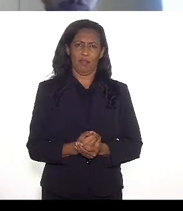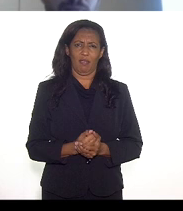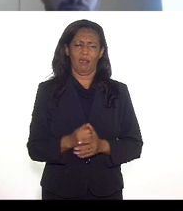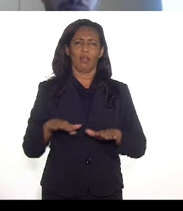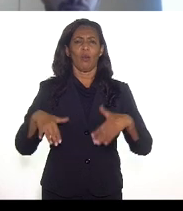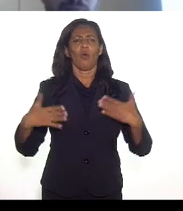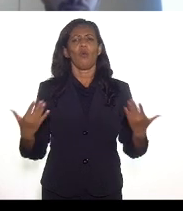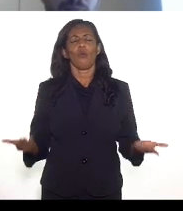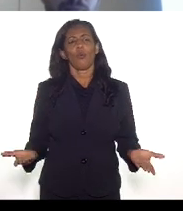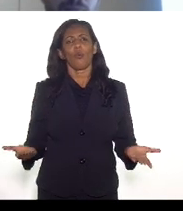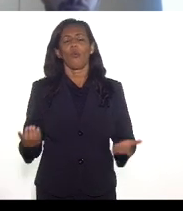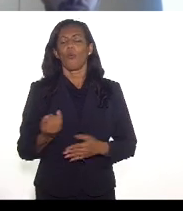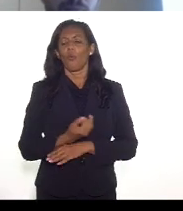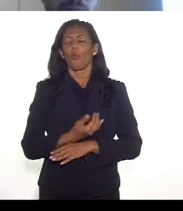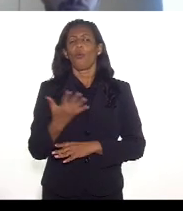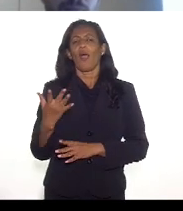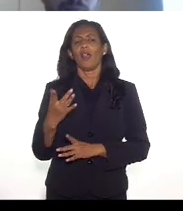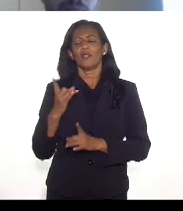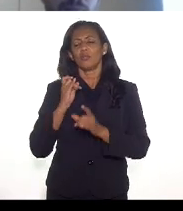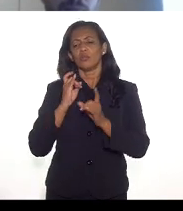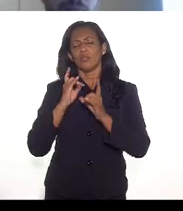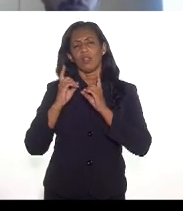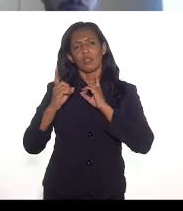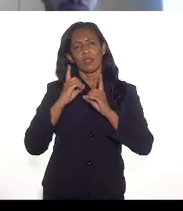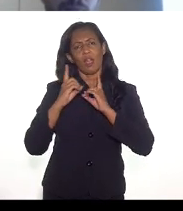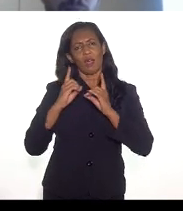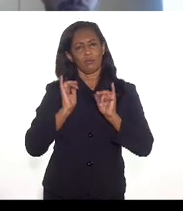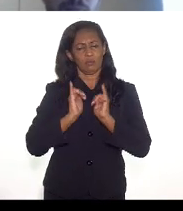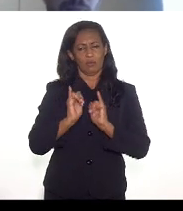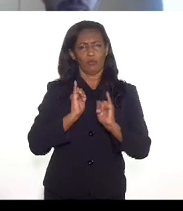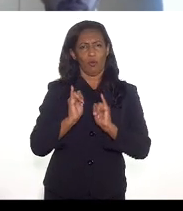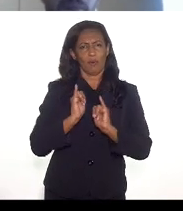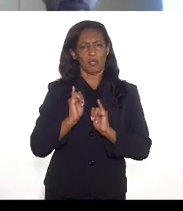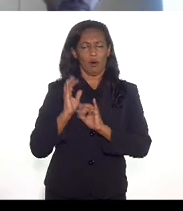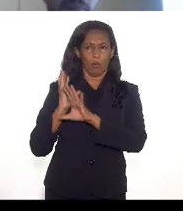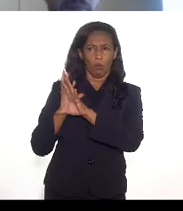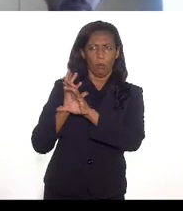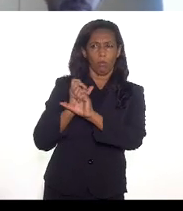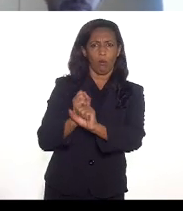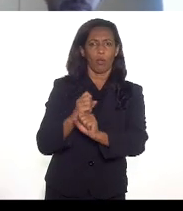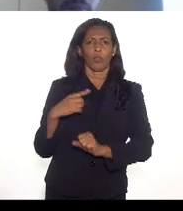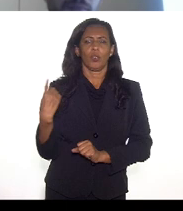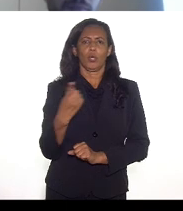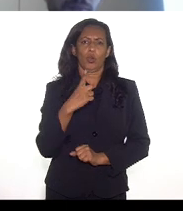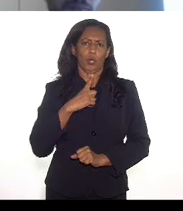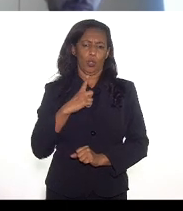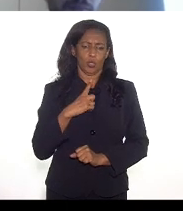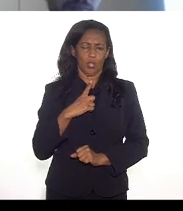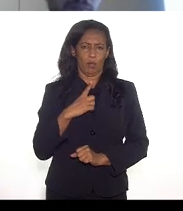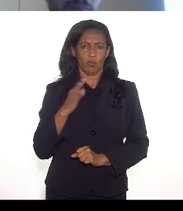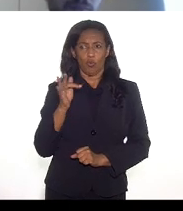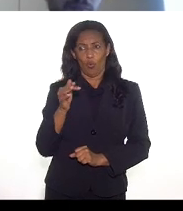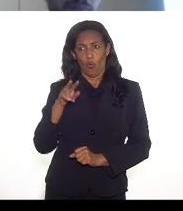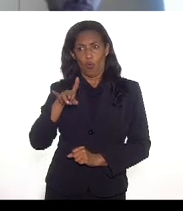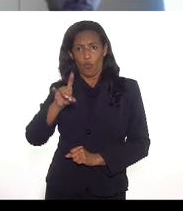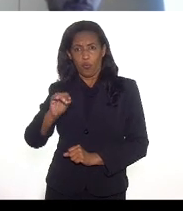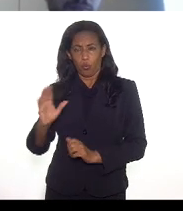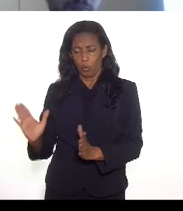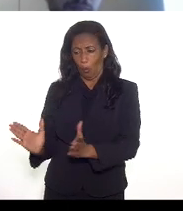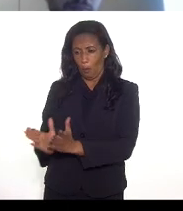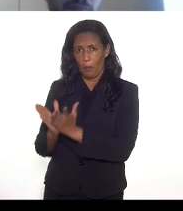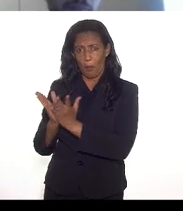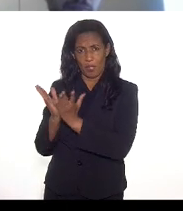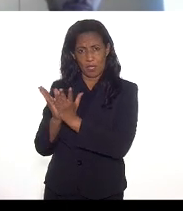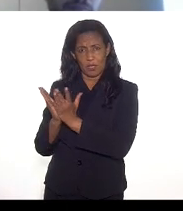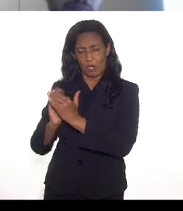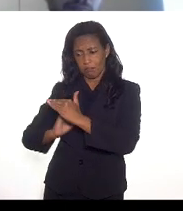dos quase infindáveis fundos que nós temos. O Fundo de Combate à Pobreza, que nada mais